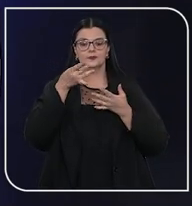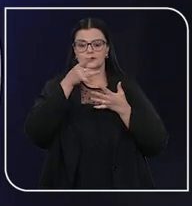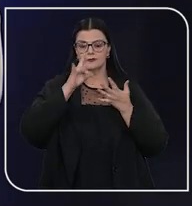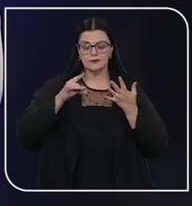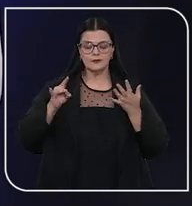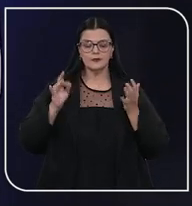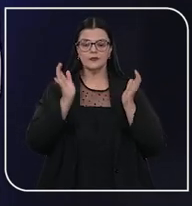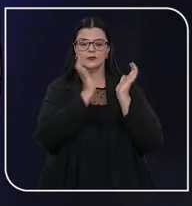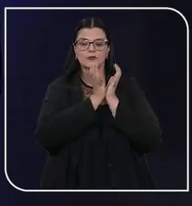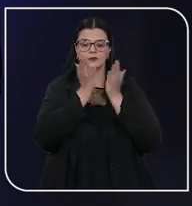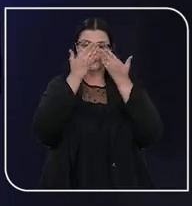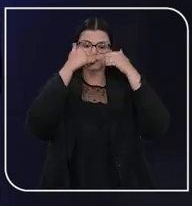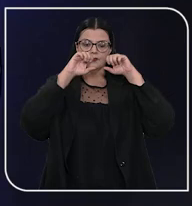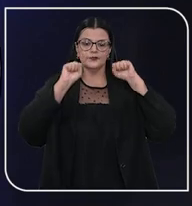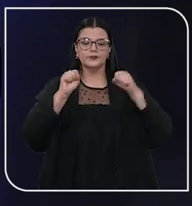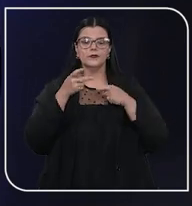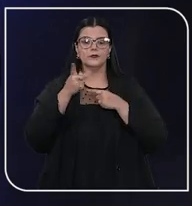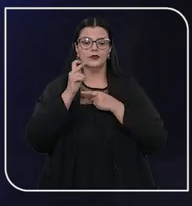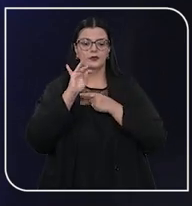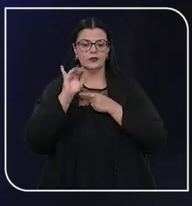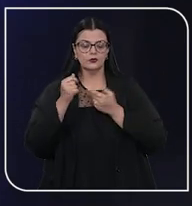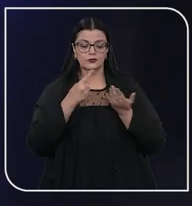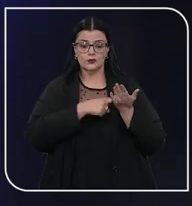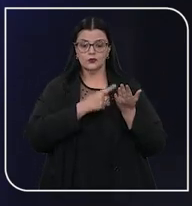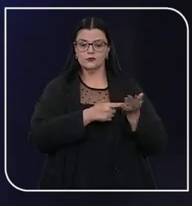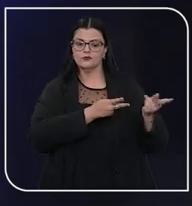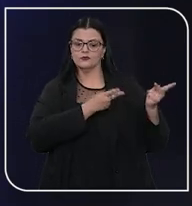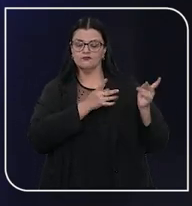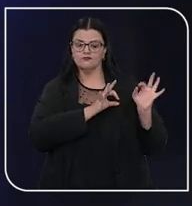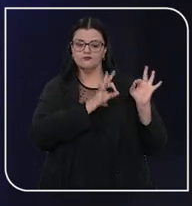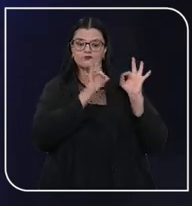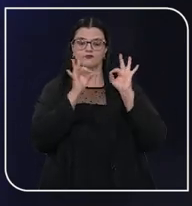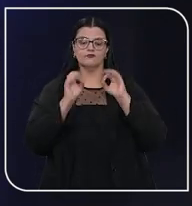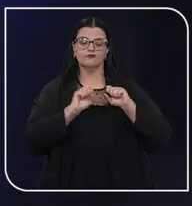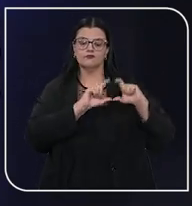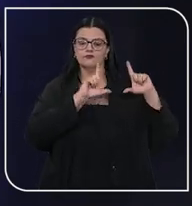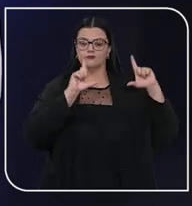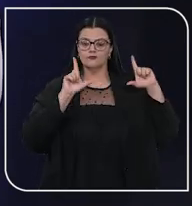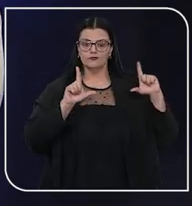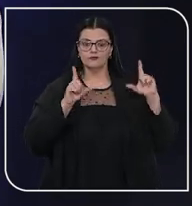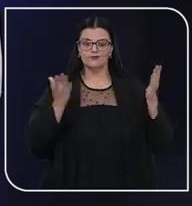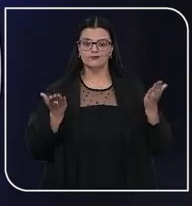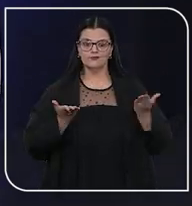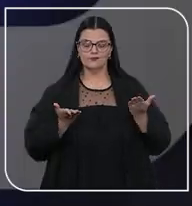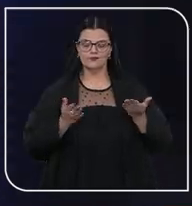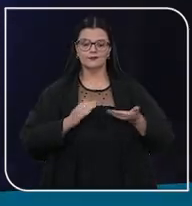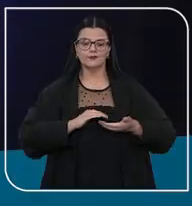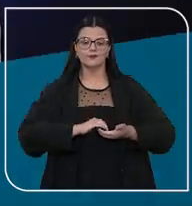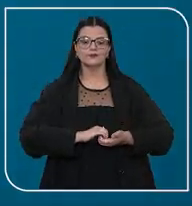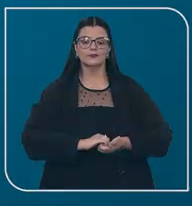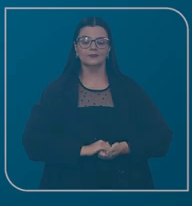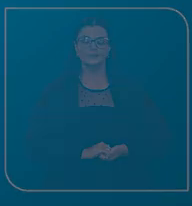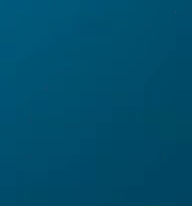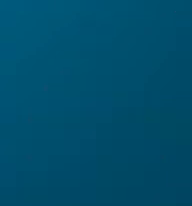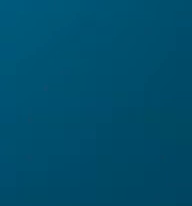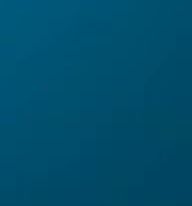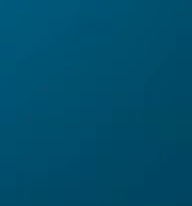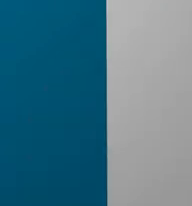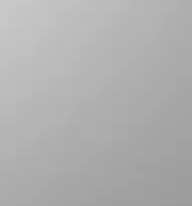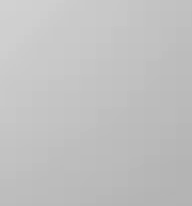principais decisões da Corte. Meu nome é Kátia Gomes e te convido a acompanhar os destaques desta edição.